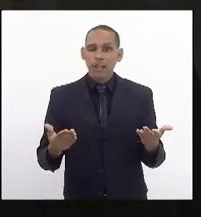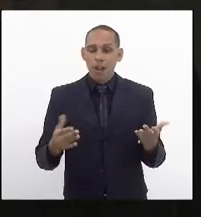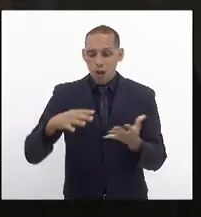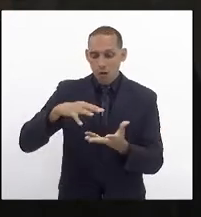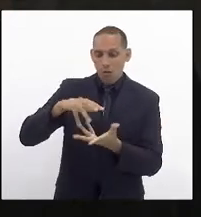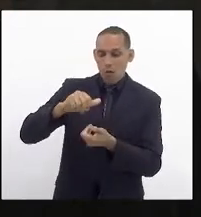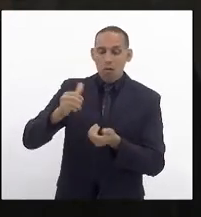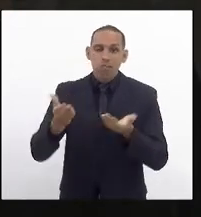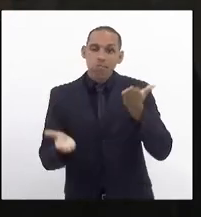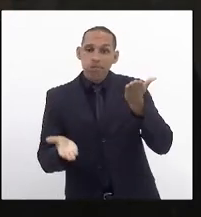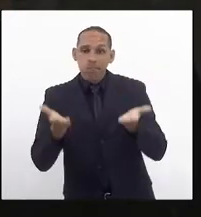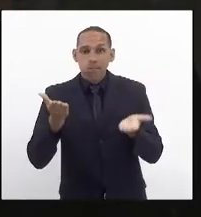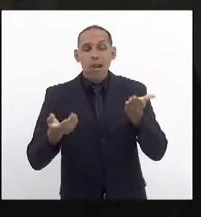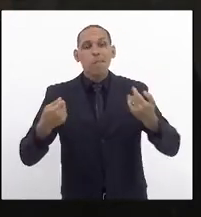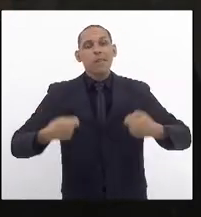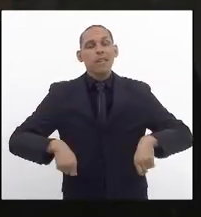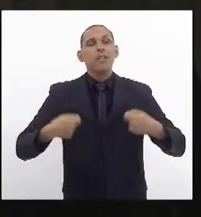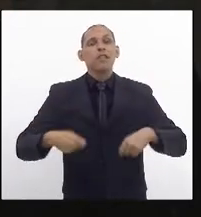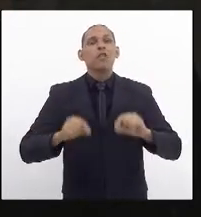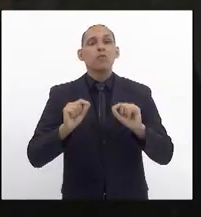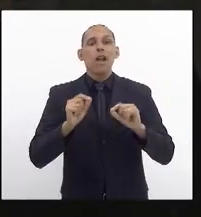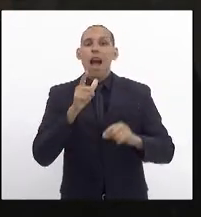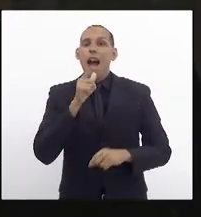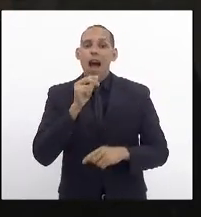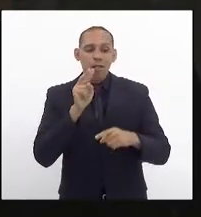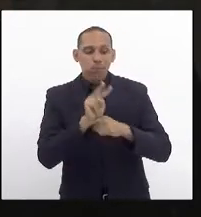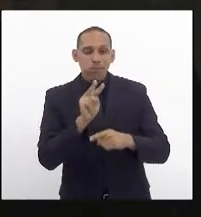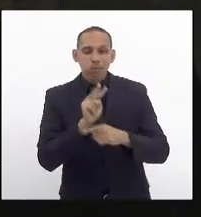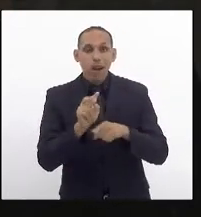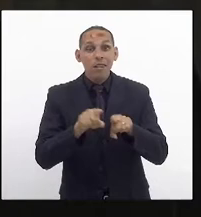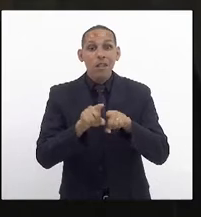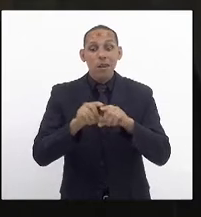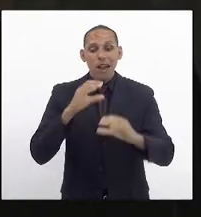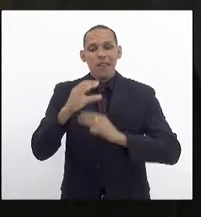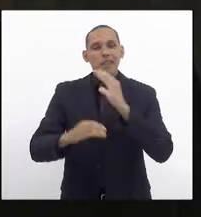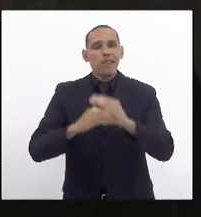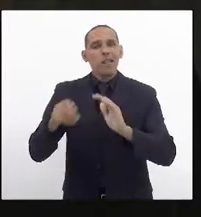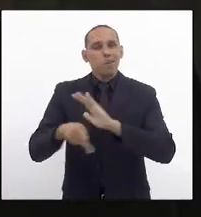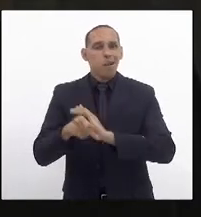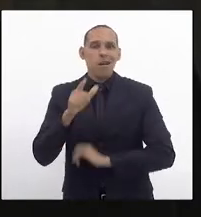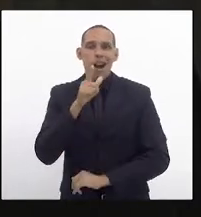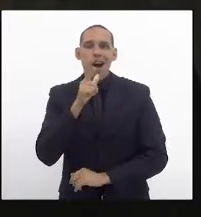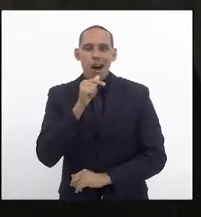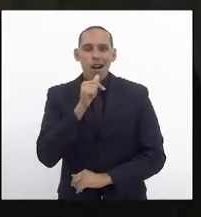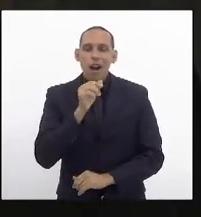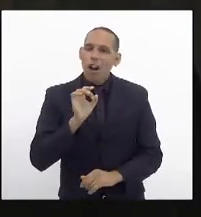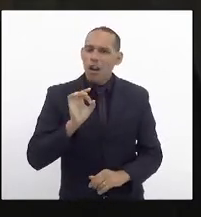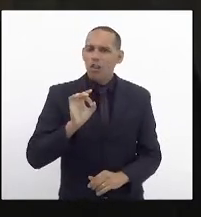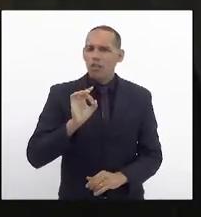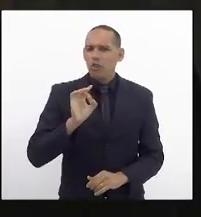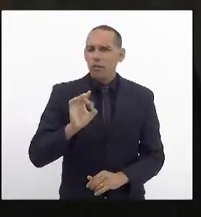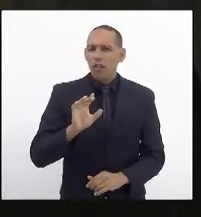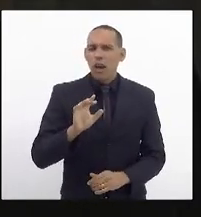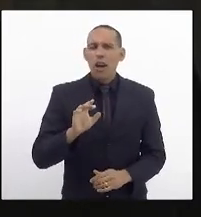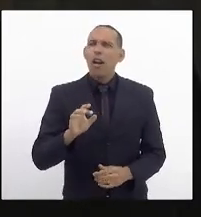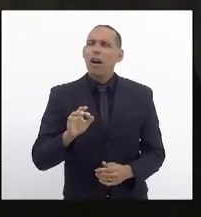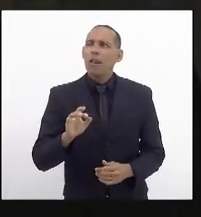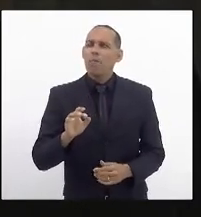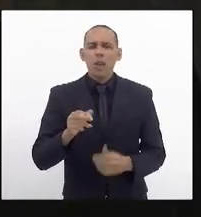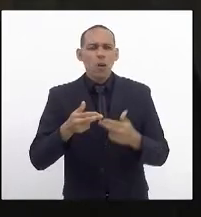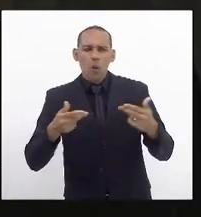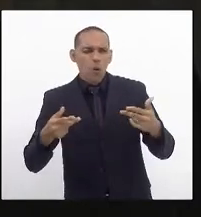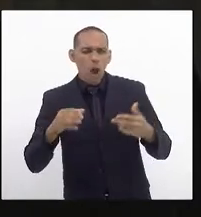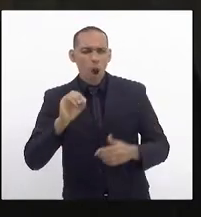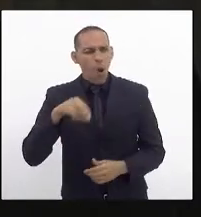dependem da preservação da água e de seus ciclos a água não é somente Só aqueles princípios que a